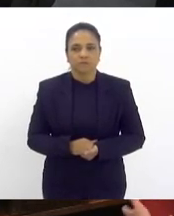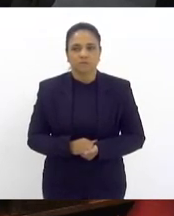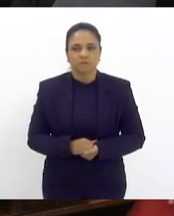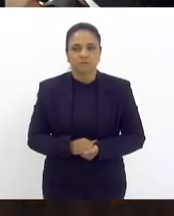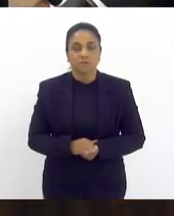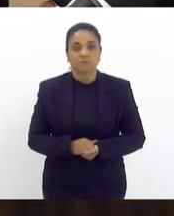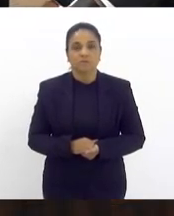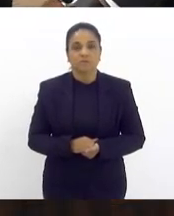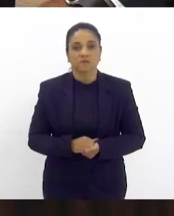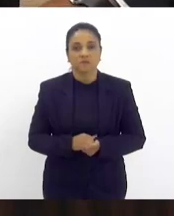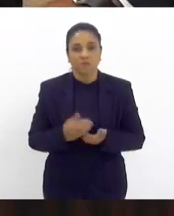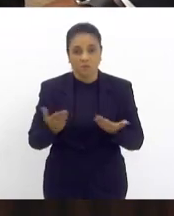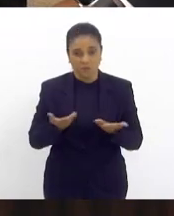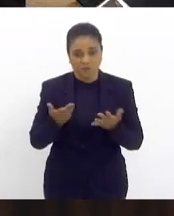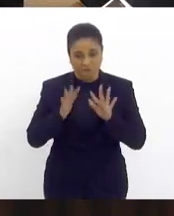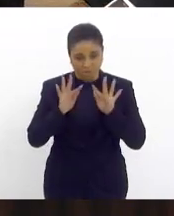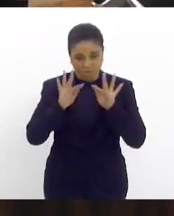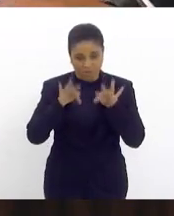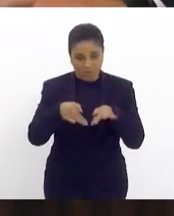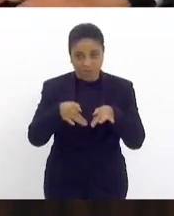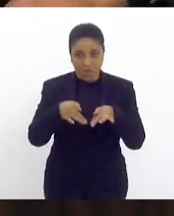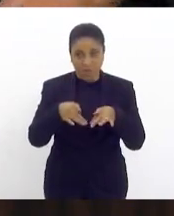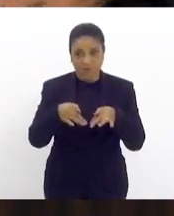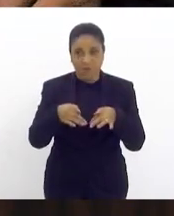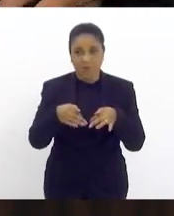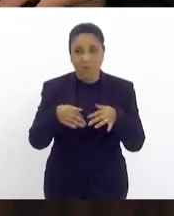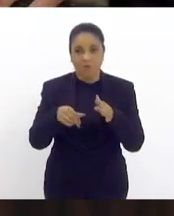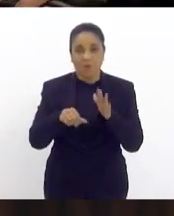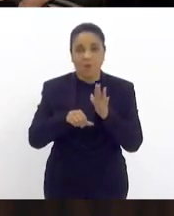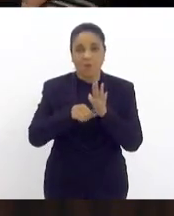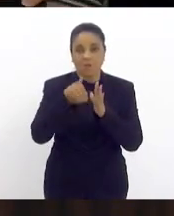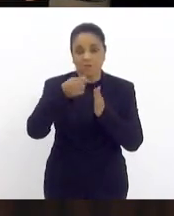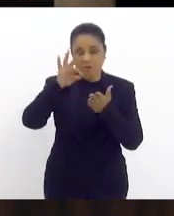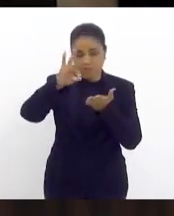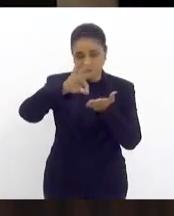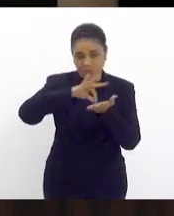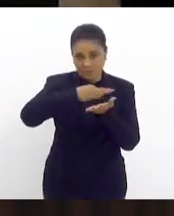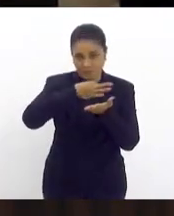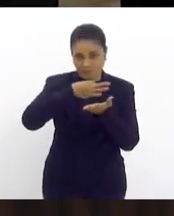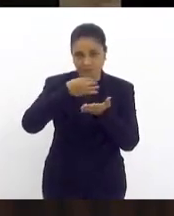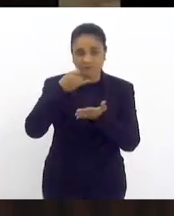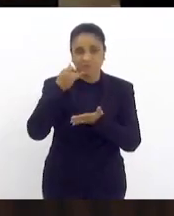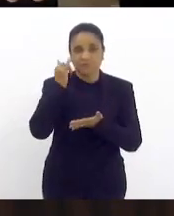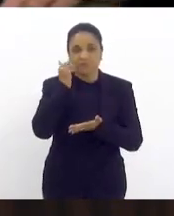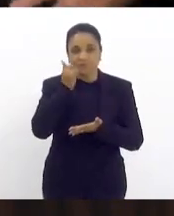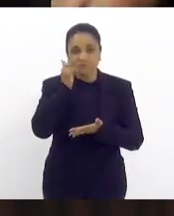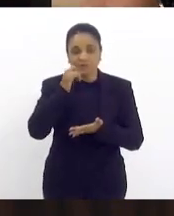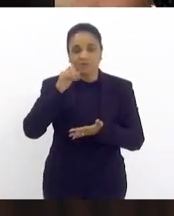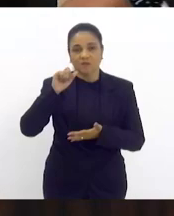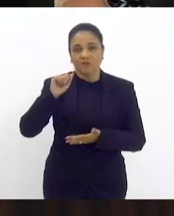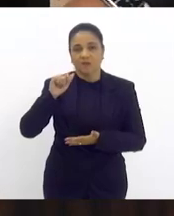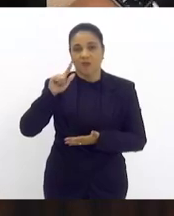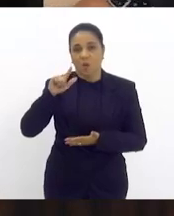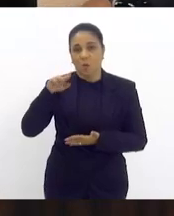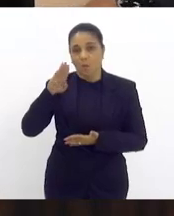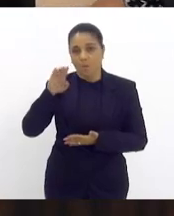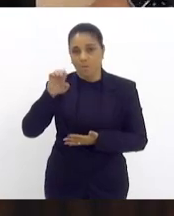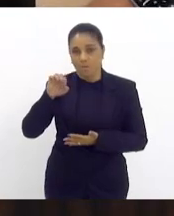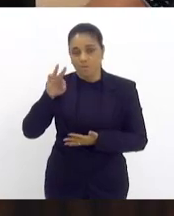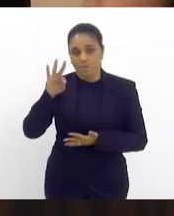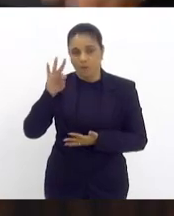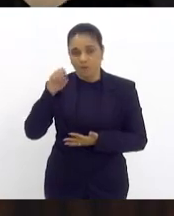passamos ao expediente final tinha o primeiro orado escrito Deputado Márcio Gualberto não se encontra no presente passa o segundo orador inscrito